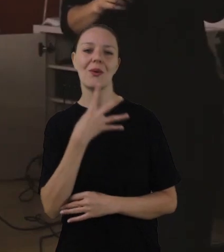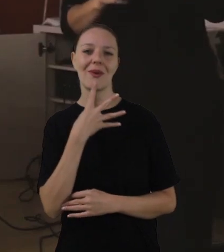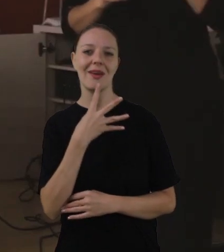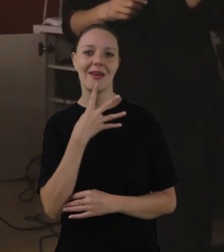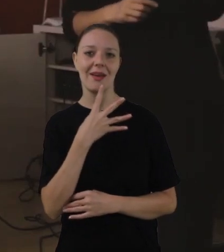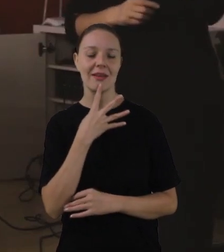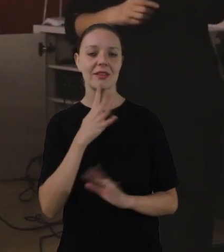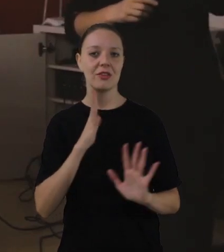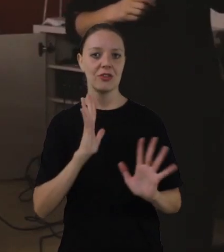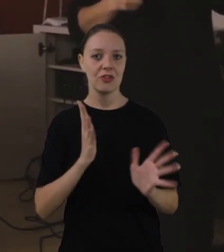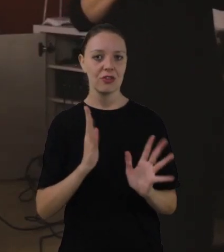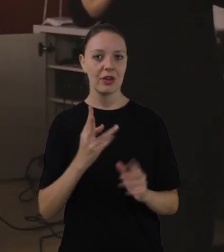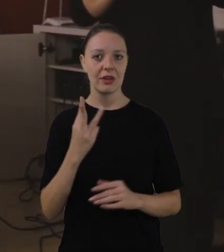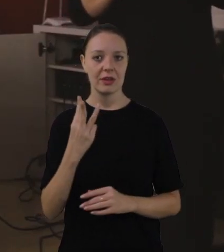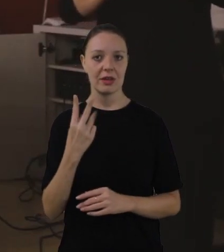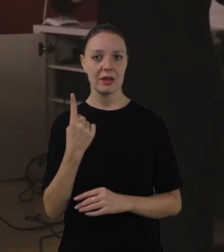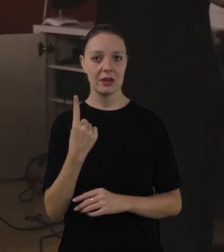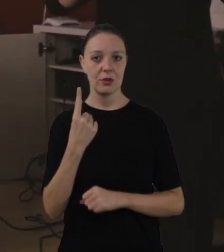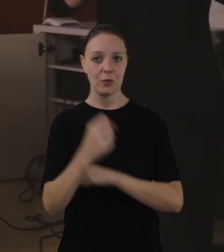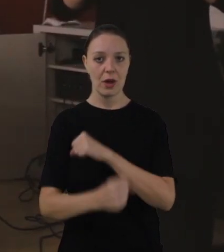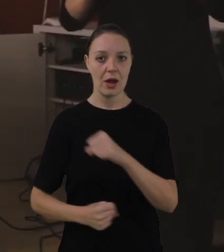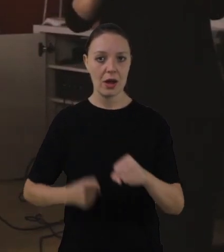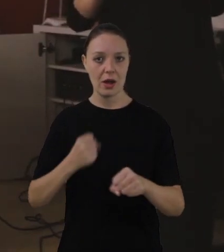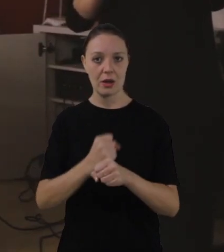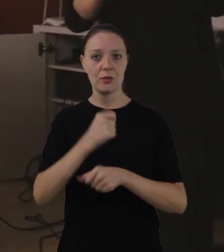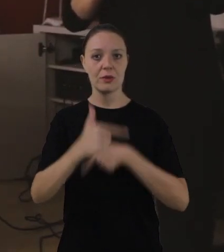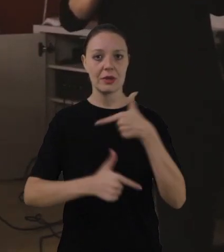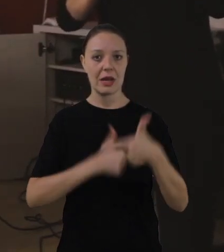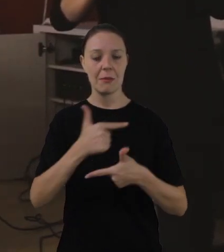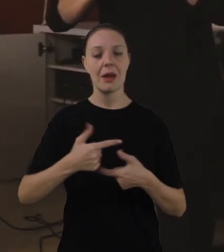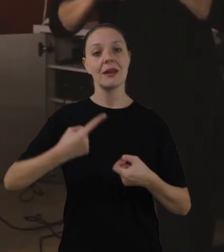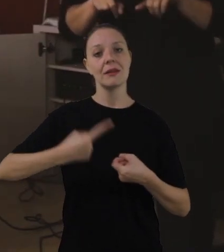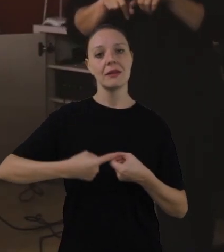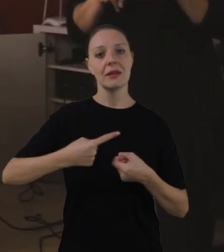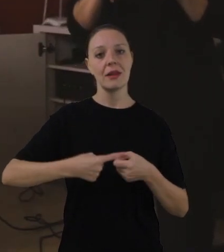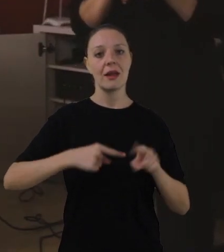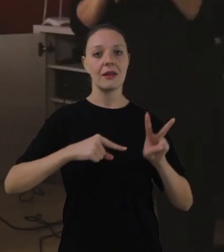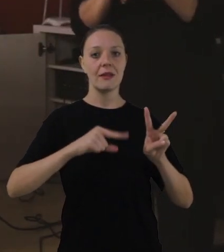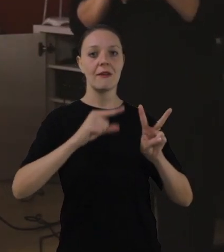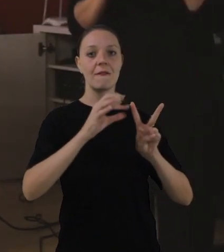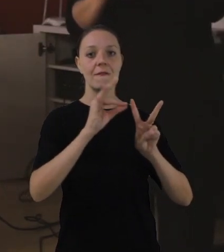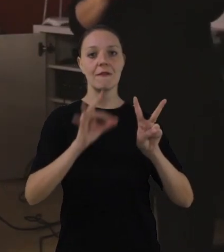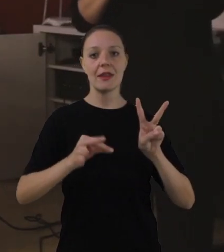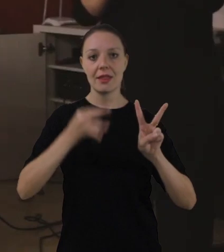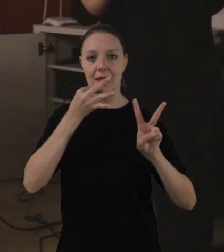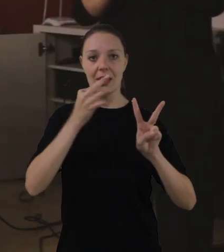de 31 anos que atua aqui em Videira e que faz 4 anos que nós